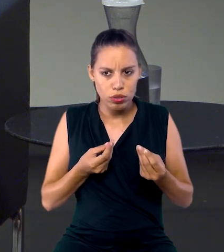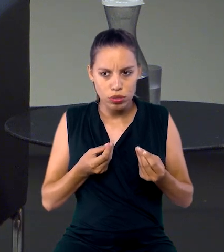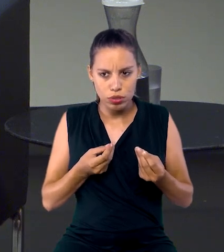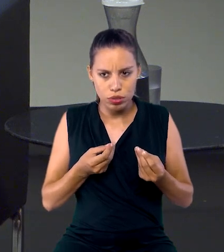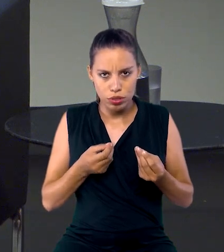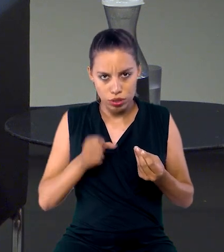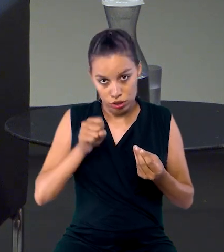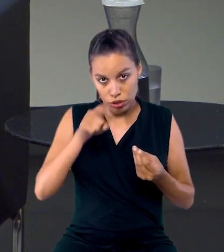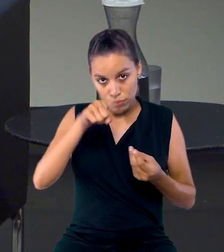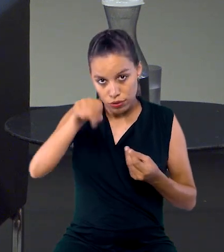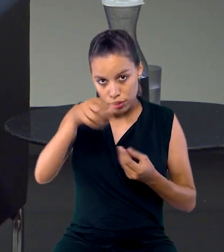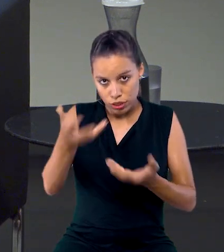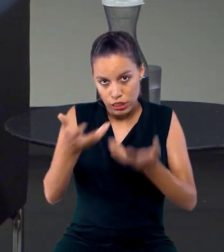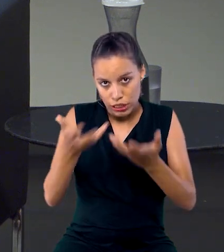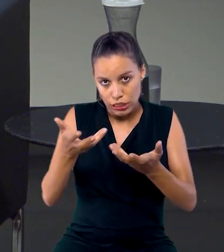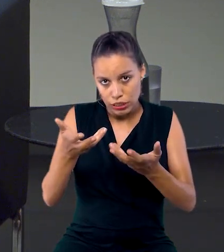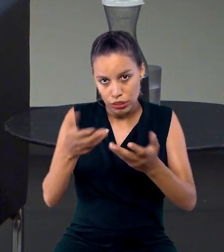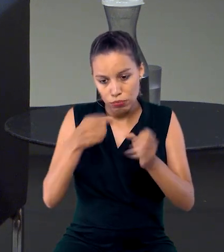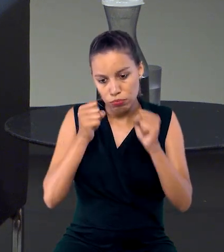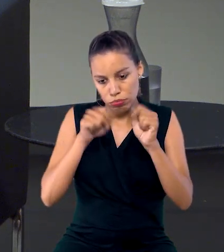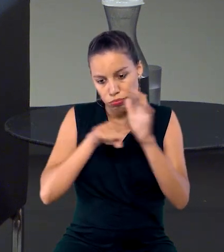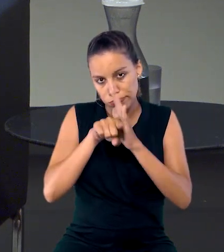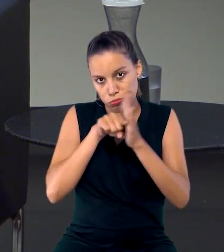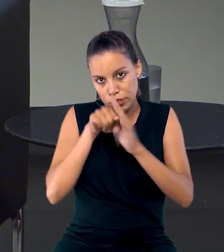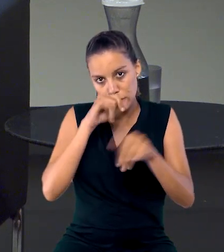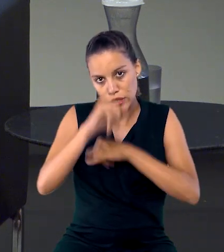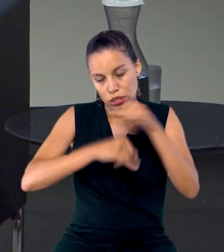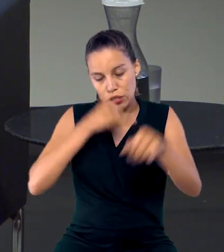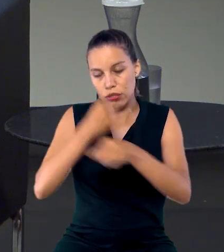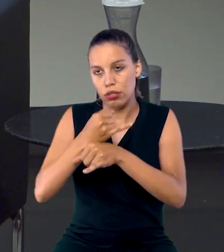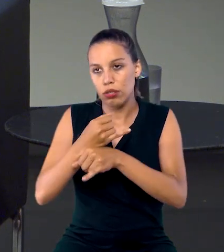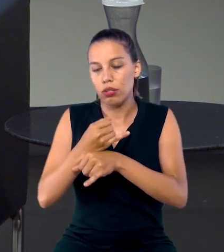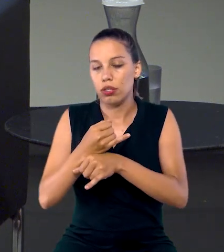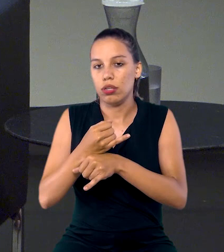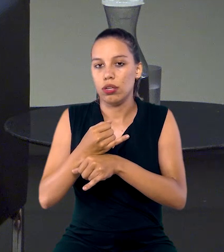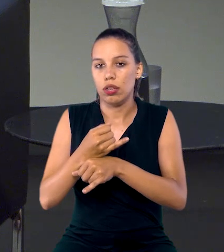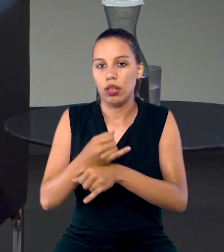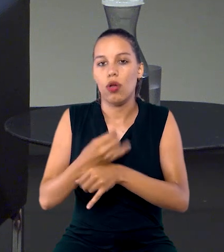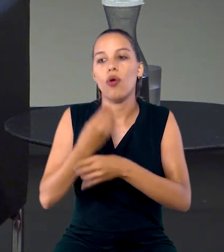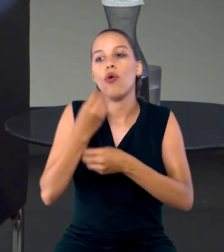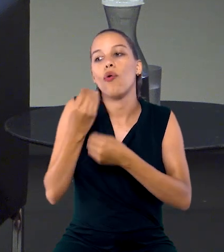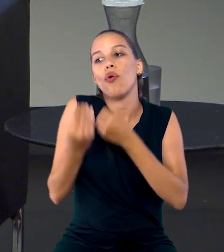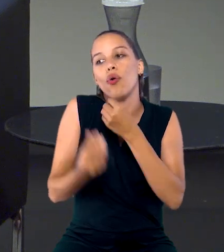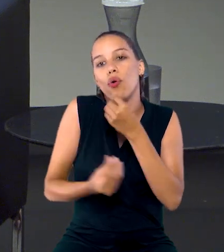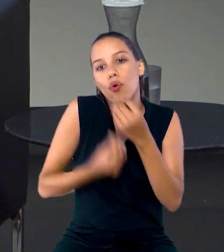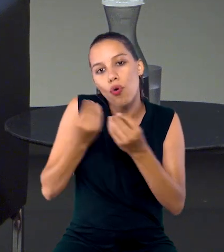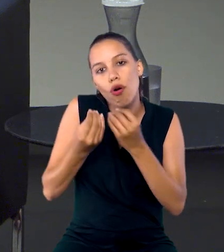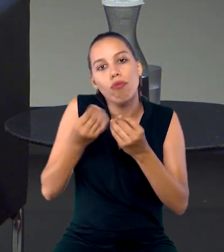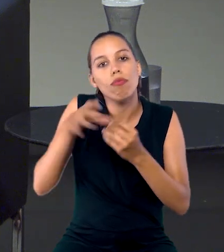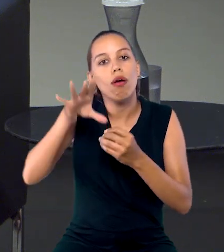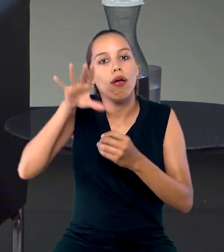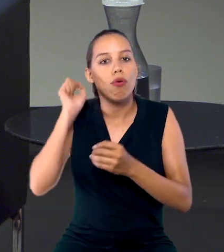internet. E esse é o meu grande desafio, como se escuta corpos tão diferentes.